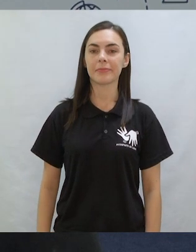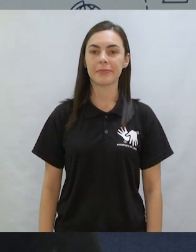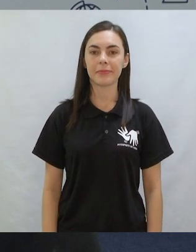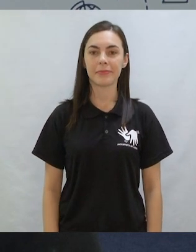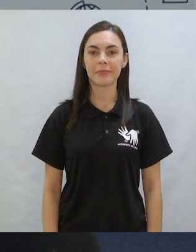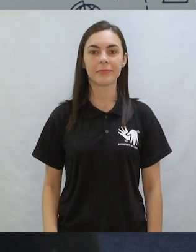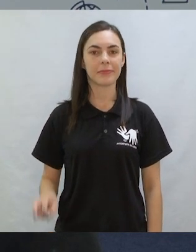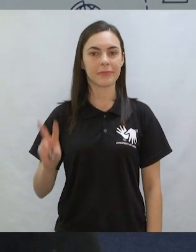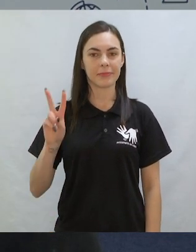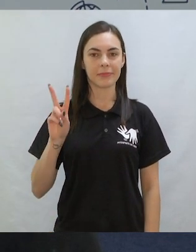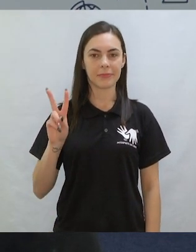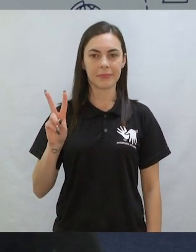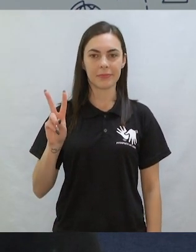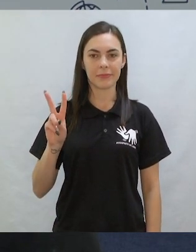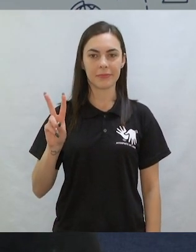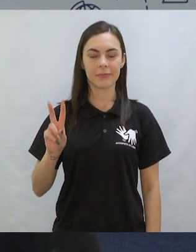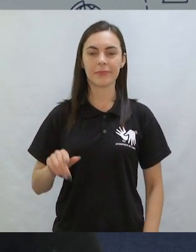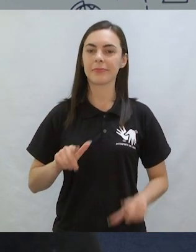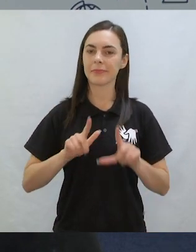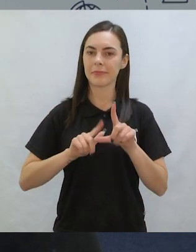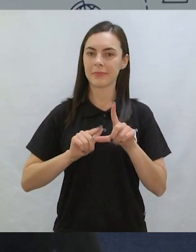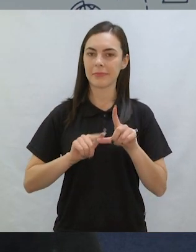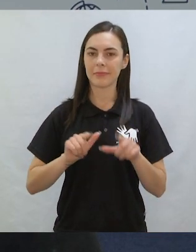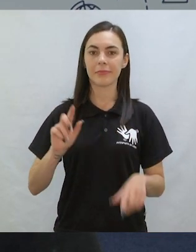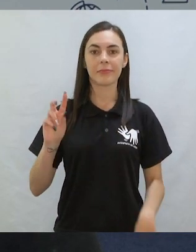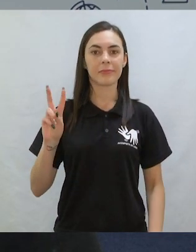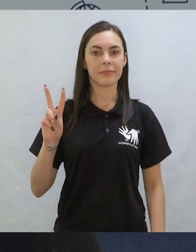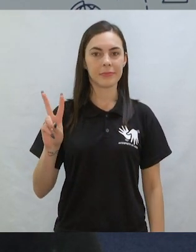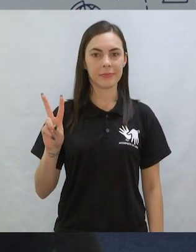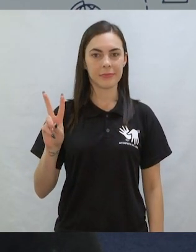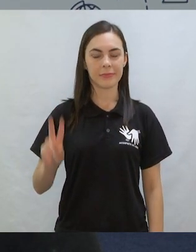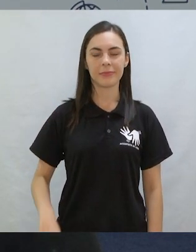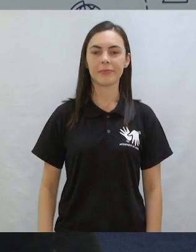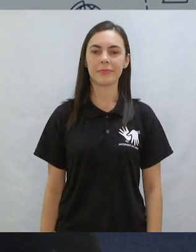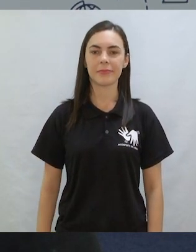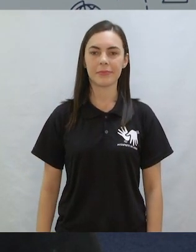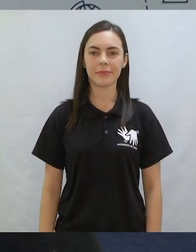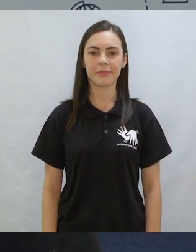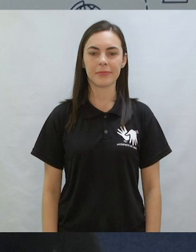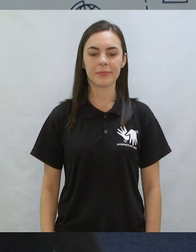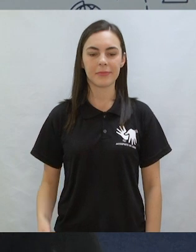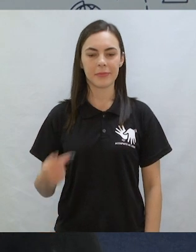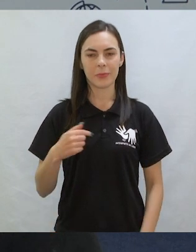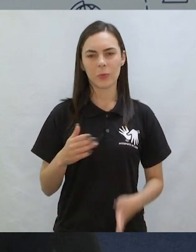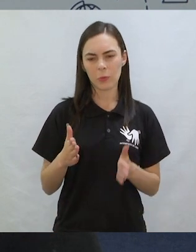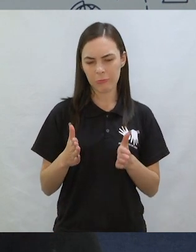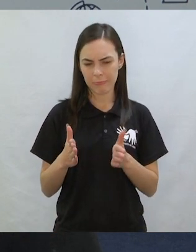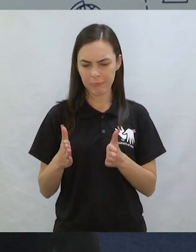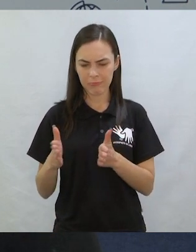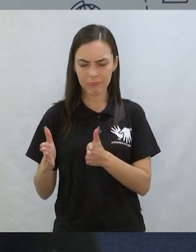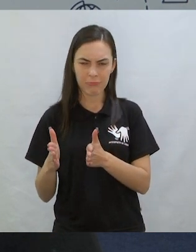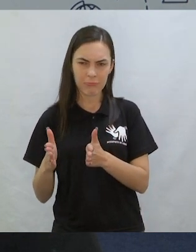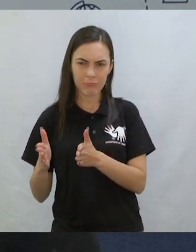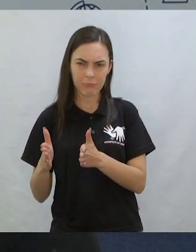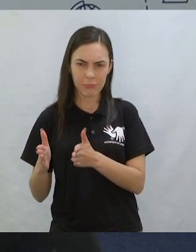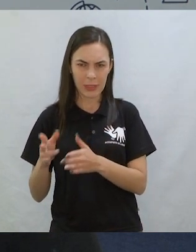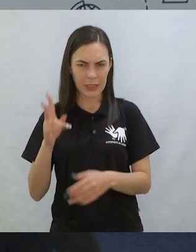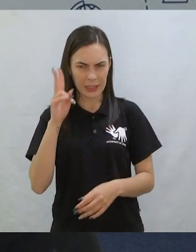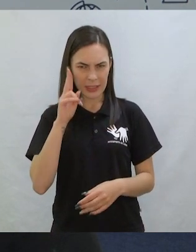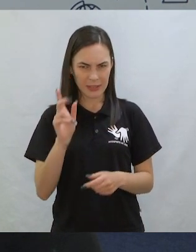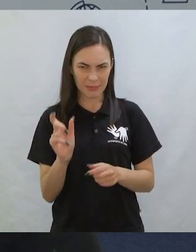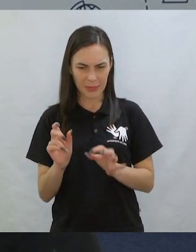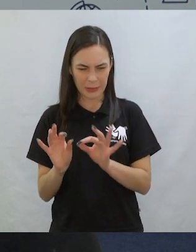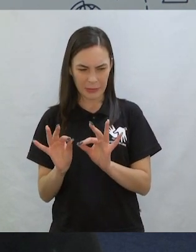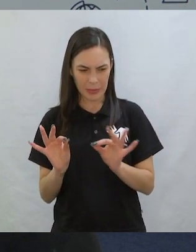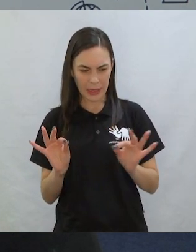pegar é a letra V. Letra V. Olhem lá, vou pôr bem aqui no cantinho. Lembram